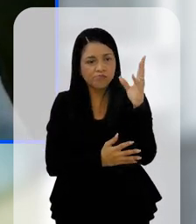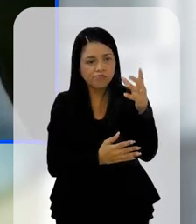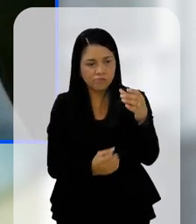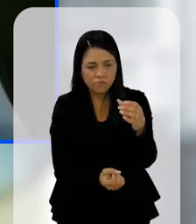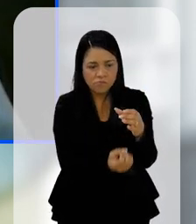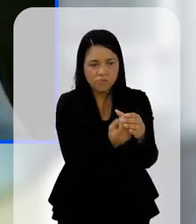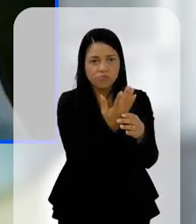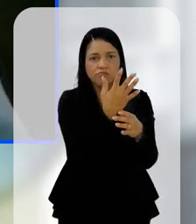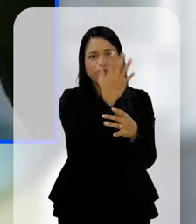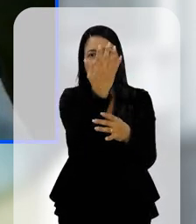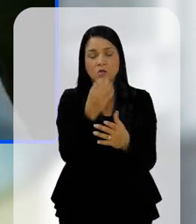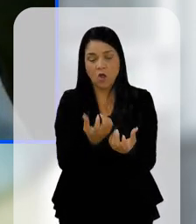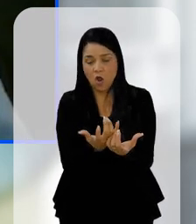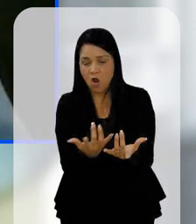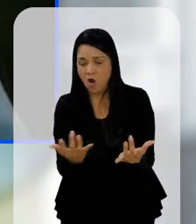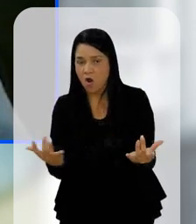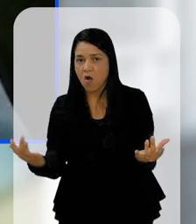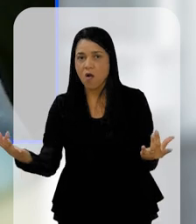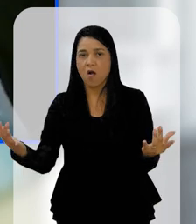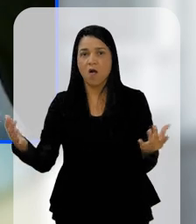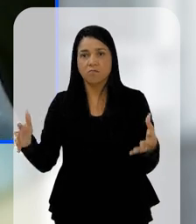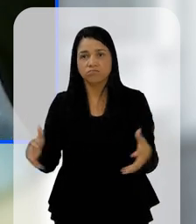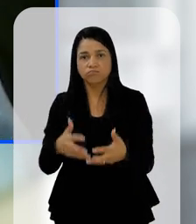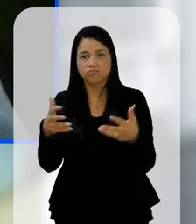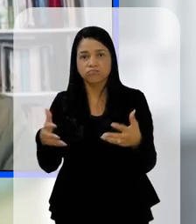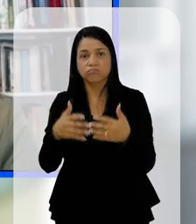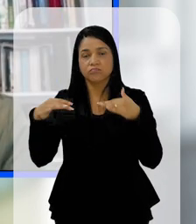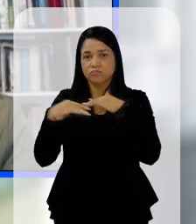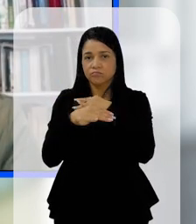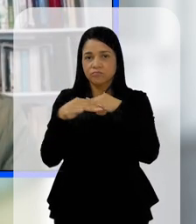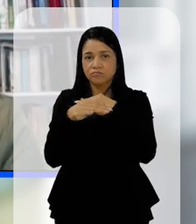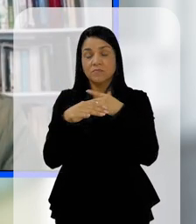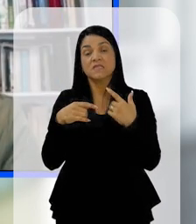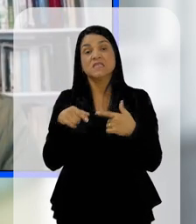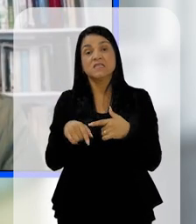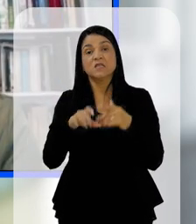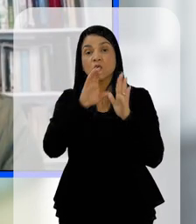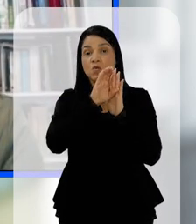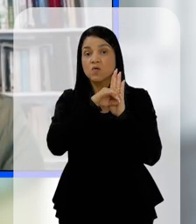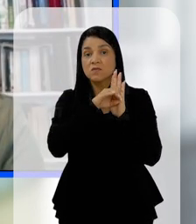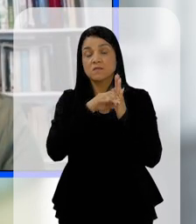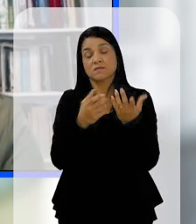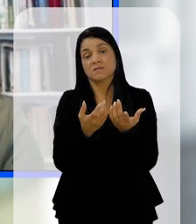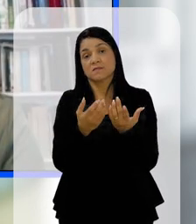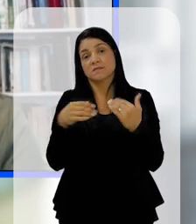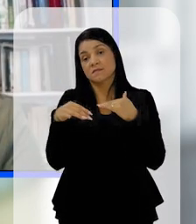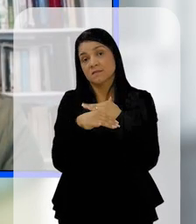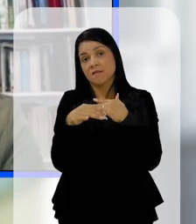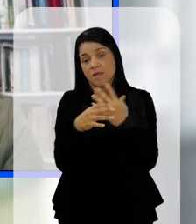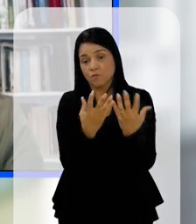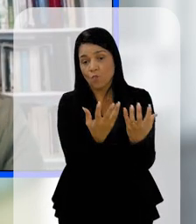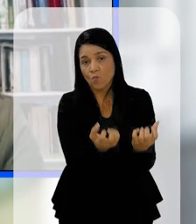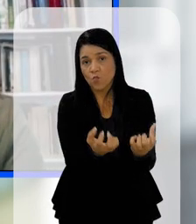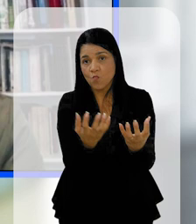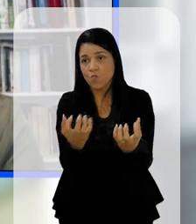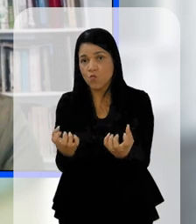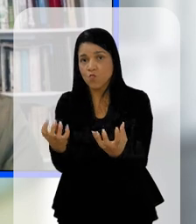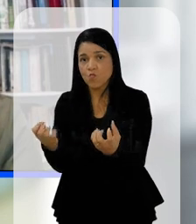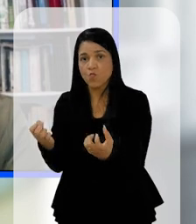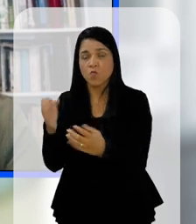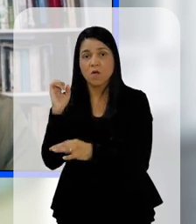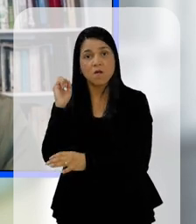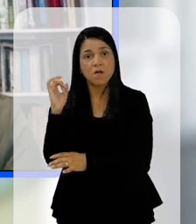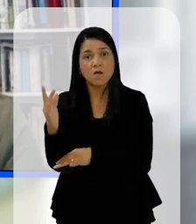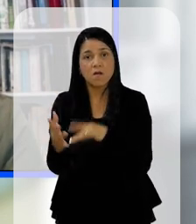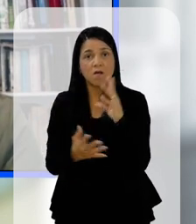canteiros verdes, hortas urbanas, o conceito de cidade esponja. Geralmente, as cidades acabam fazendo